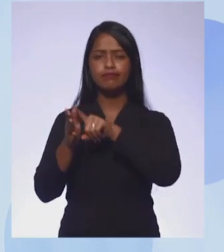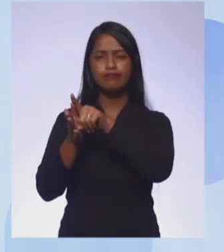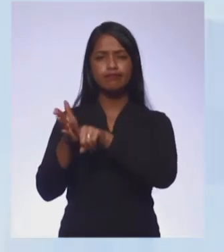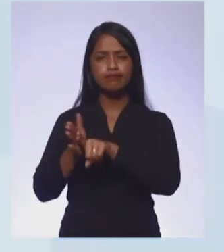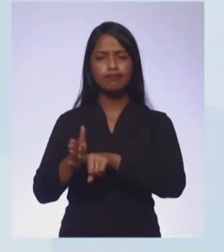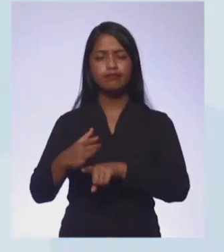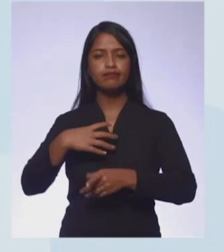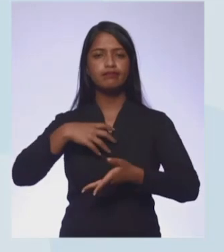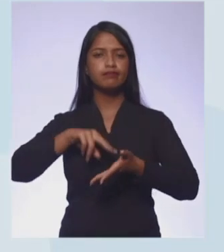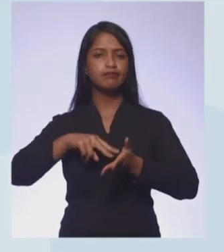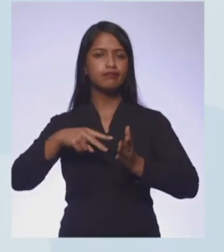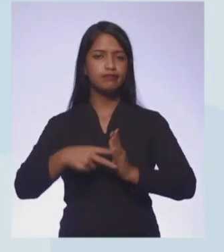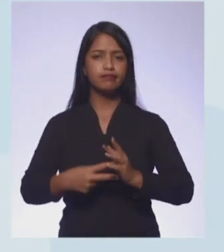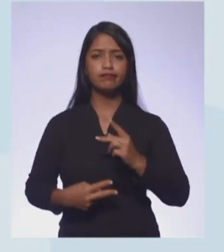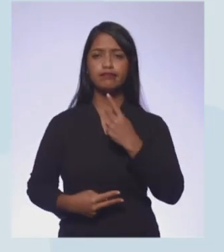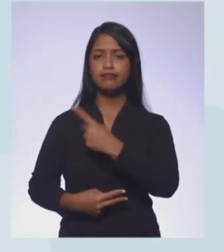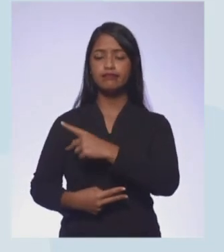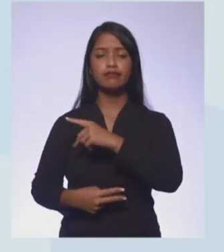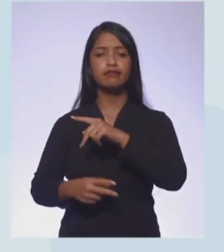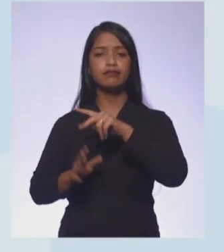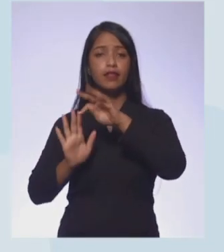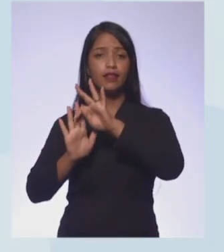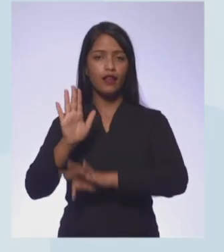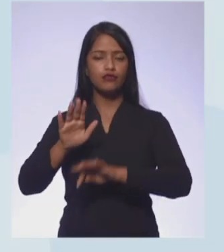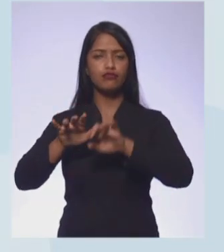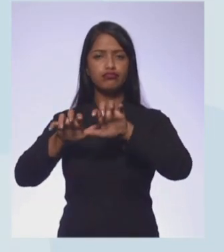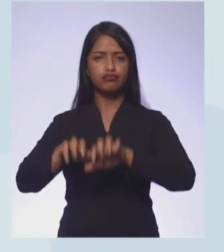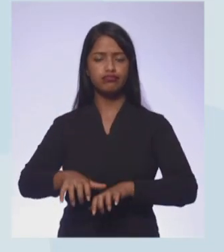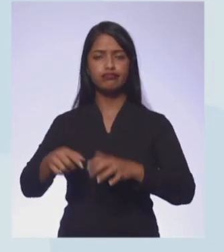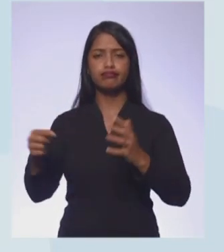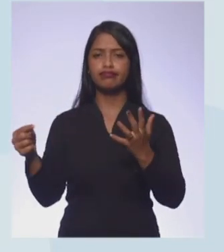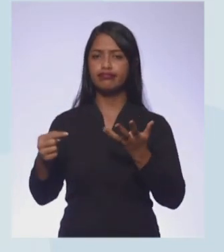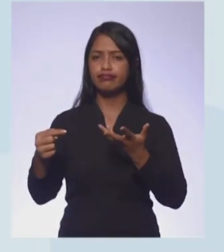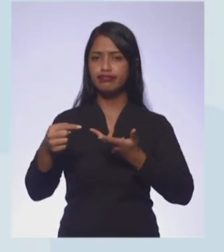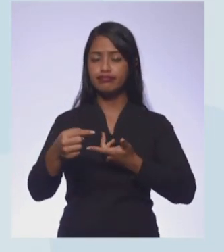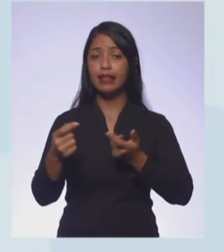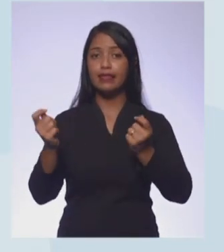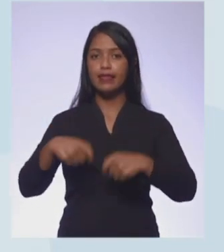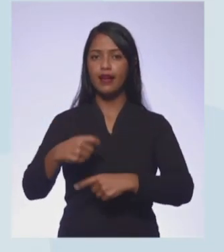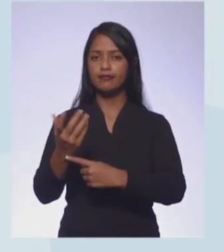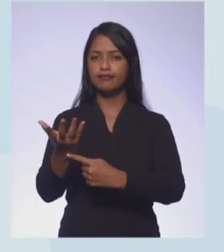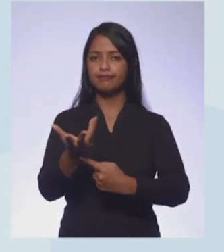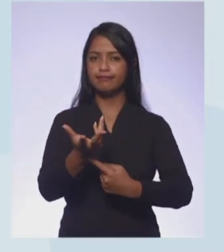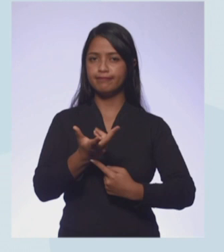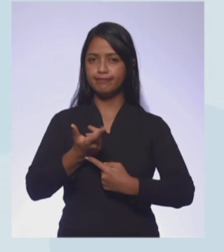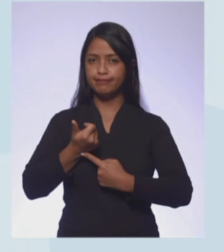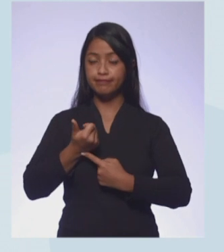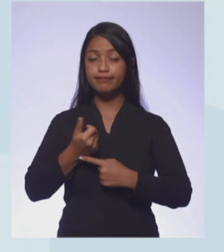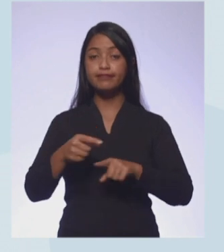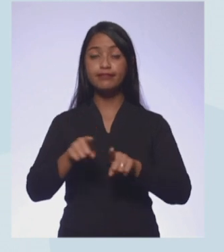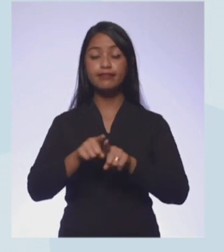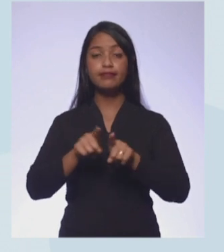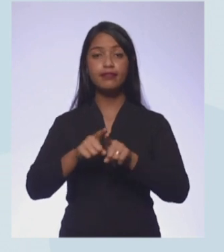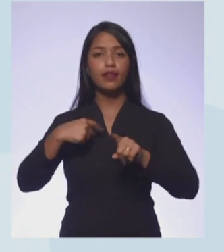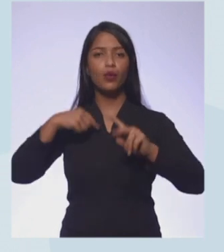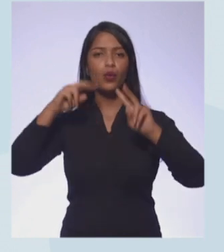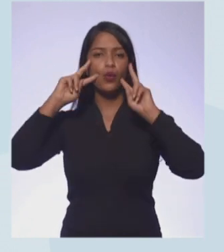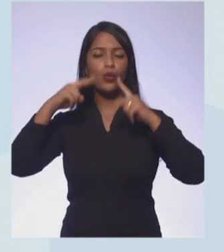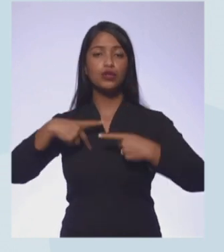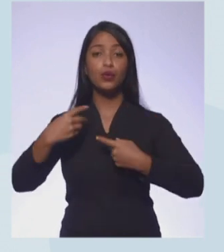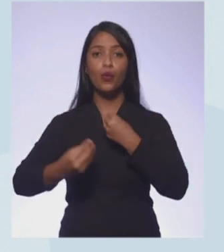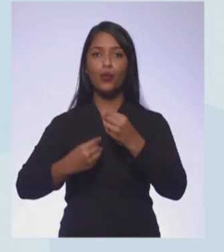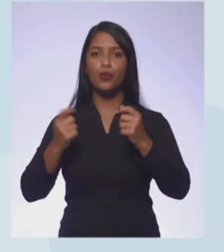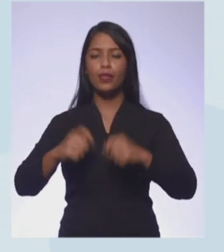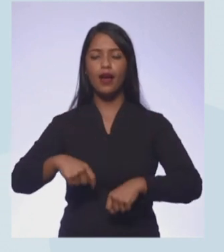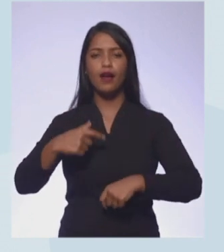sentido promovidos pelos operadores discursivos e pelos elementos persuasivos e reconhecer formas de